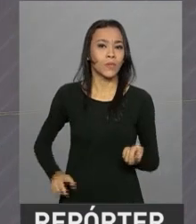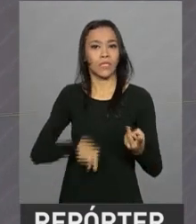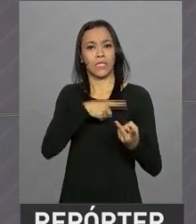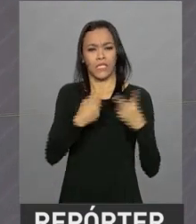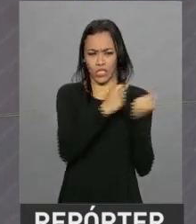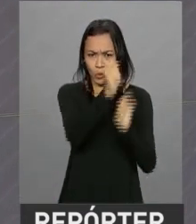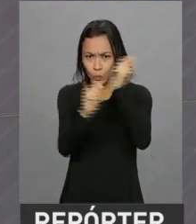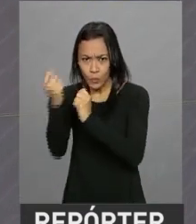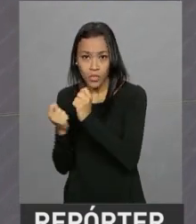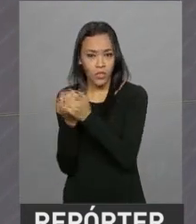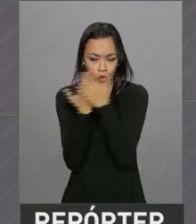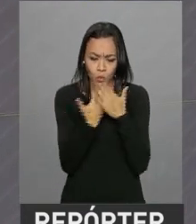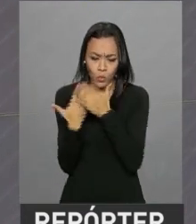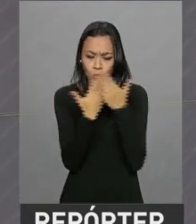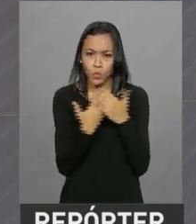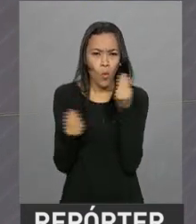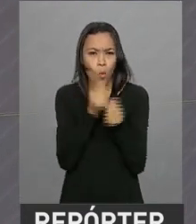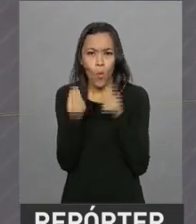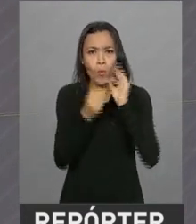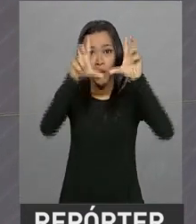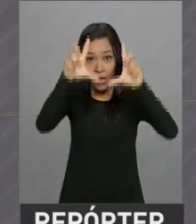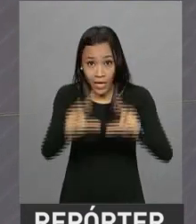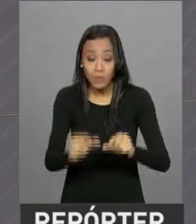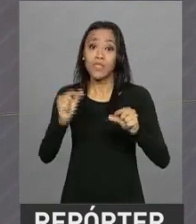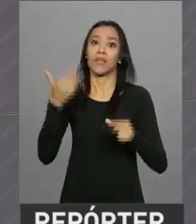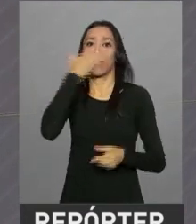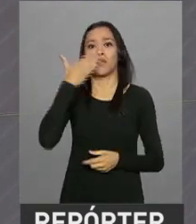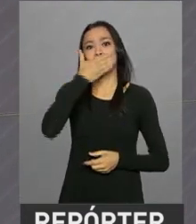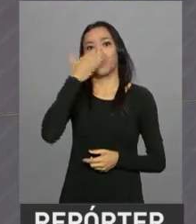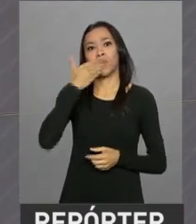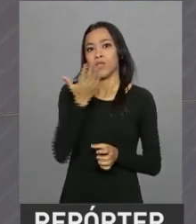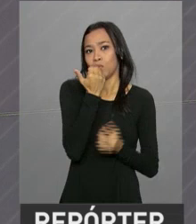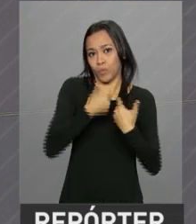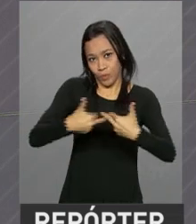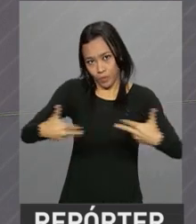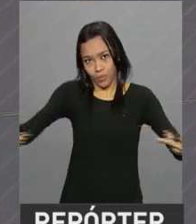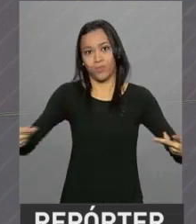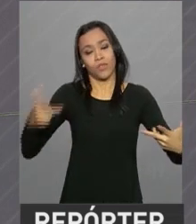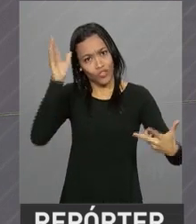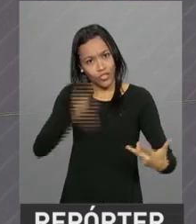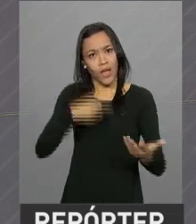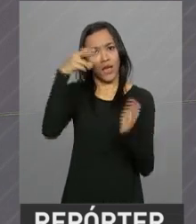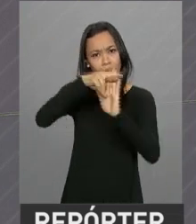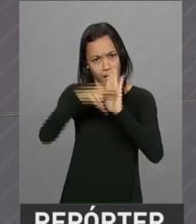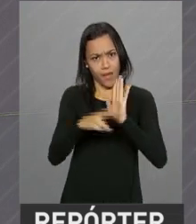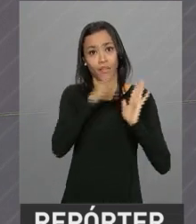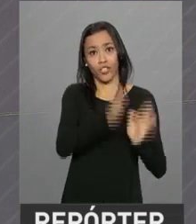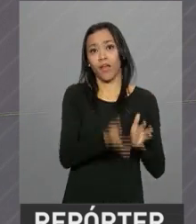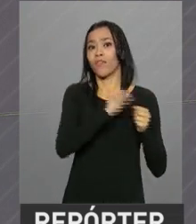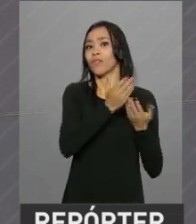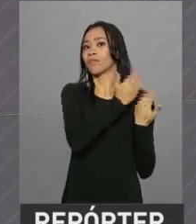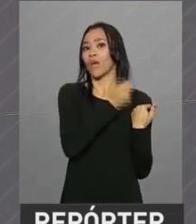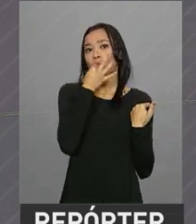indústrias estudam um acordo para reduzir a quantidade de açúcar nos alimentos processados a medida já é feita com o sal desde